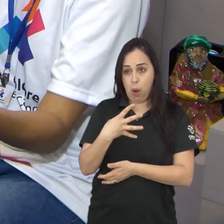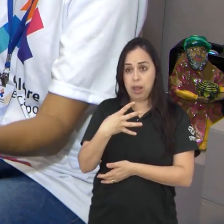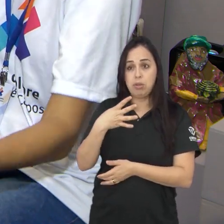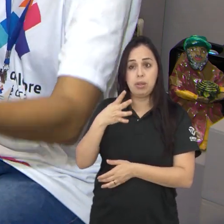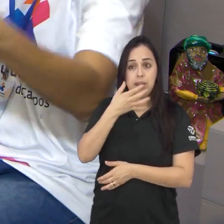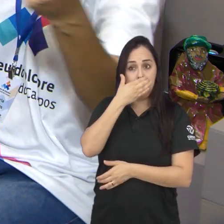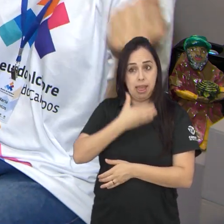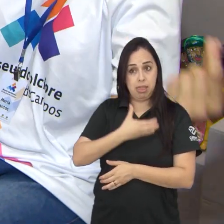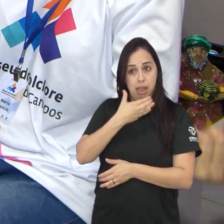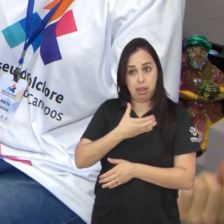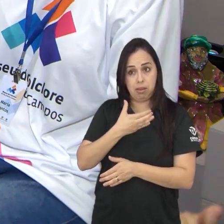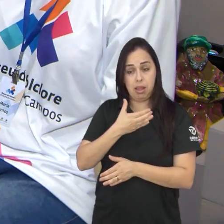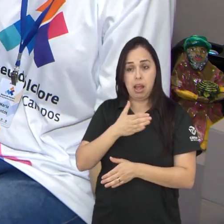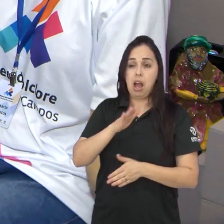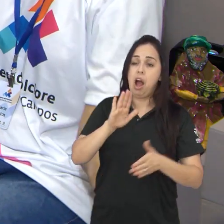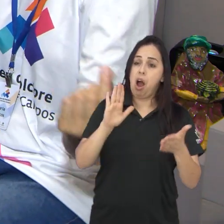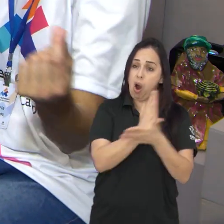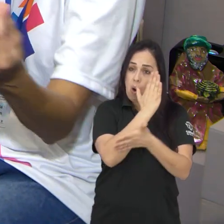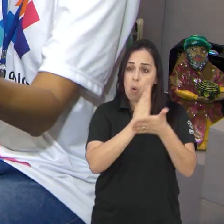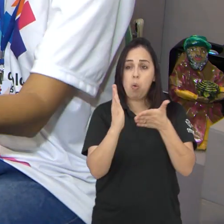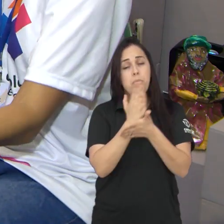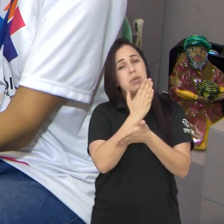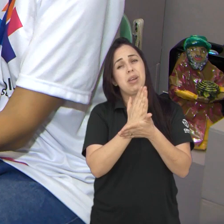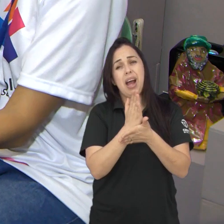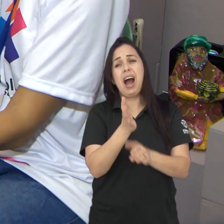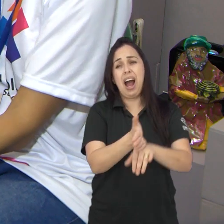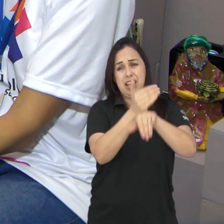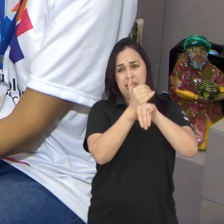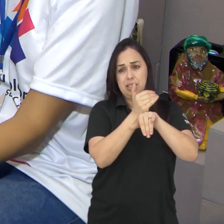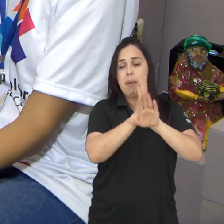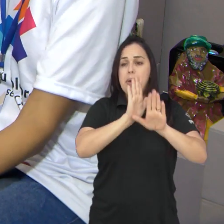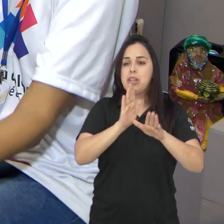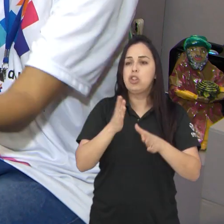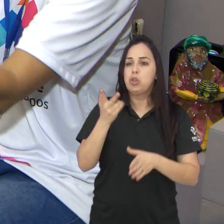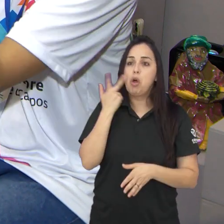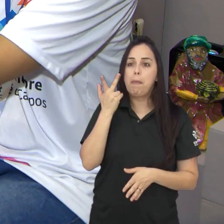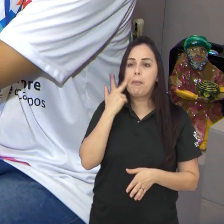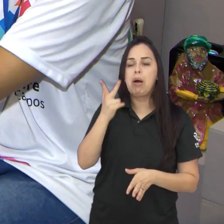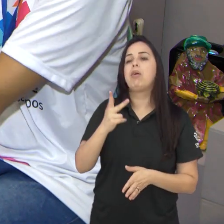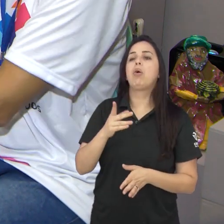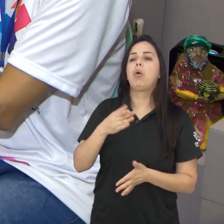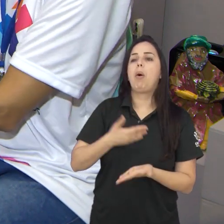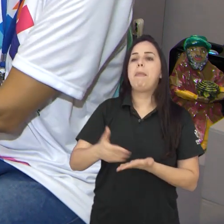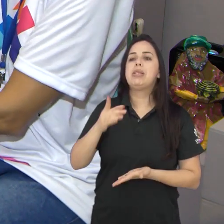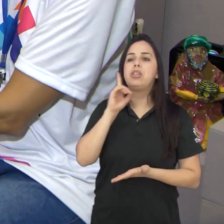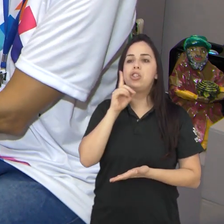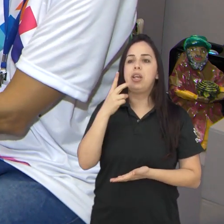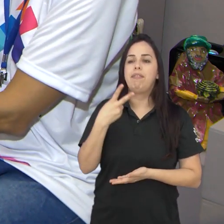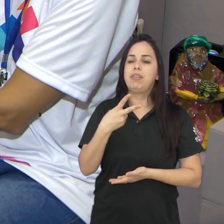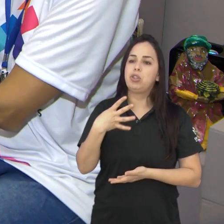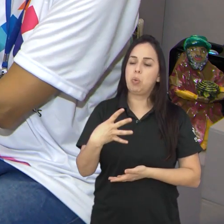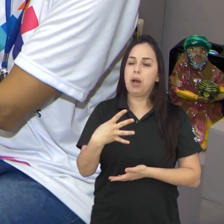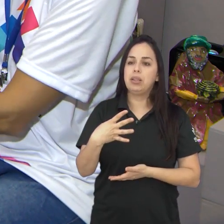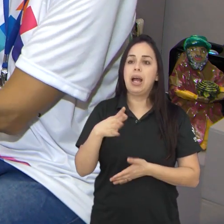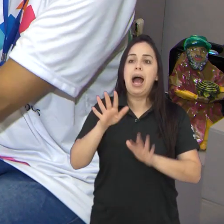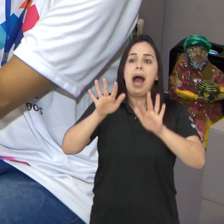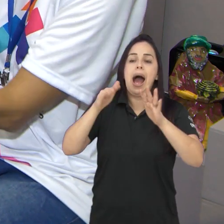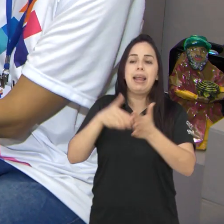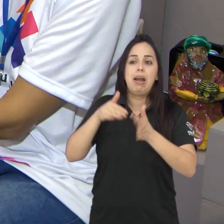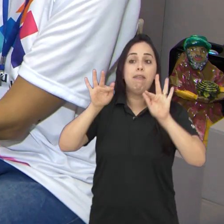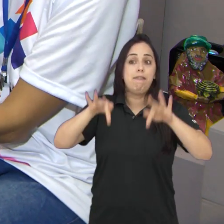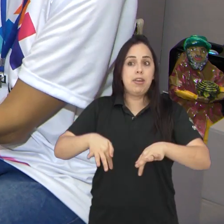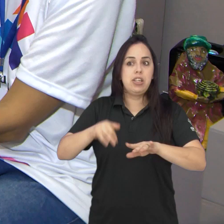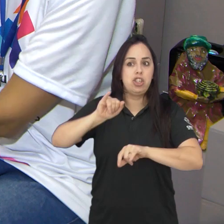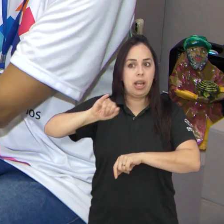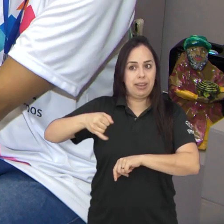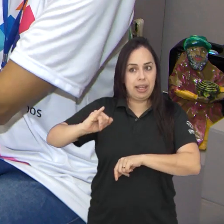dezembro, normalmente. Algumas começam mais cedo, mas elas começam em dezembro e elas vão até o final do mês de janeiro.